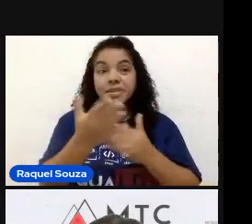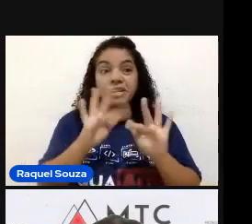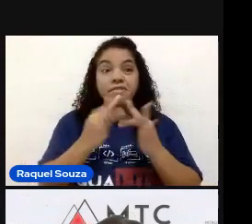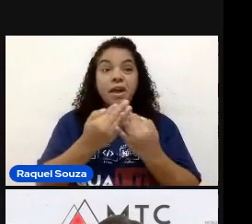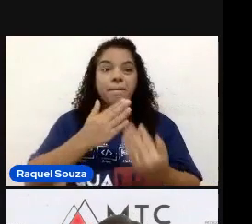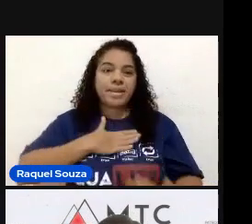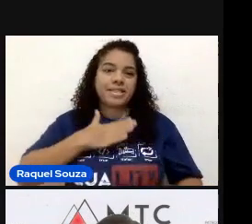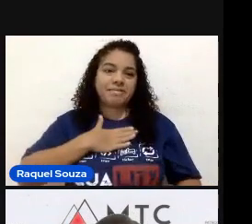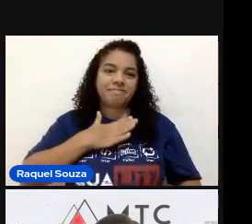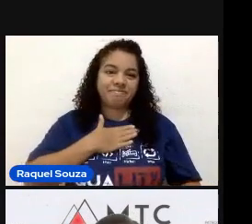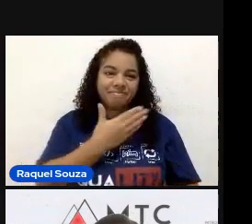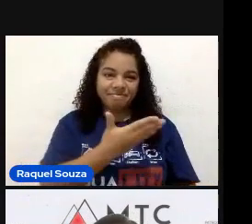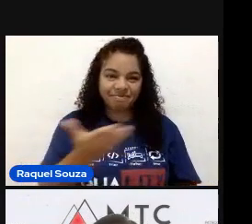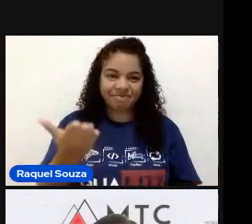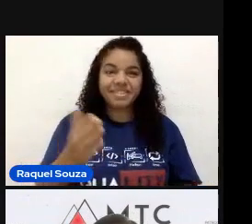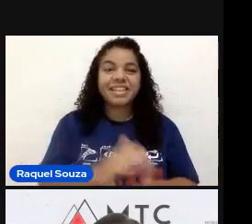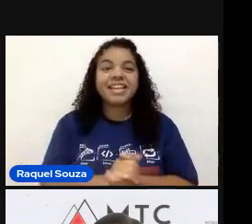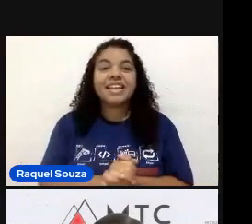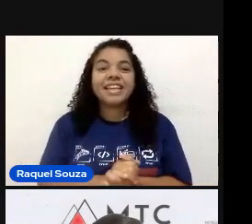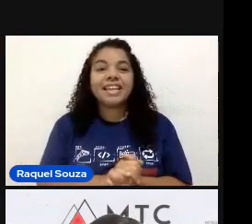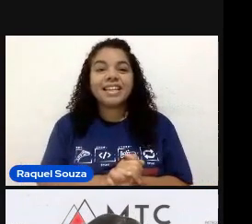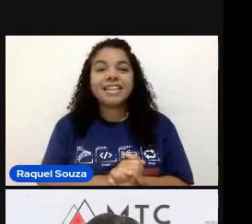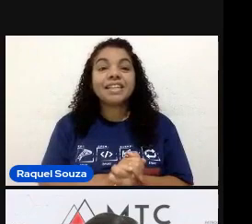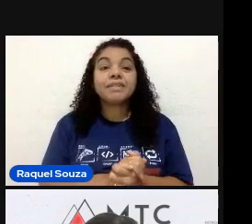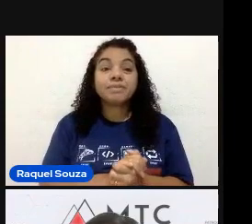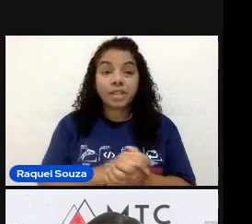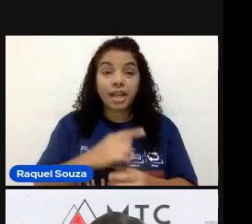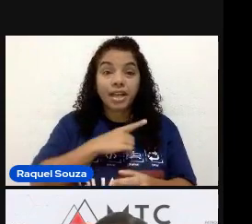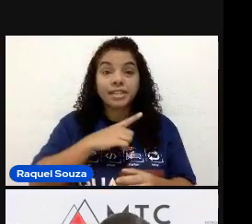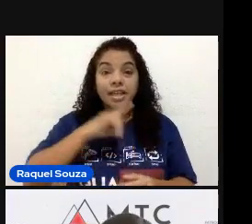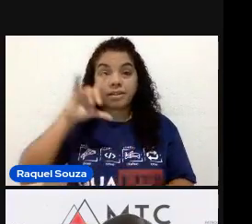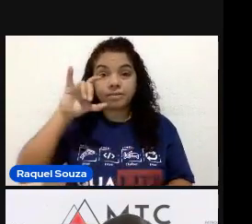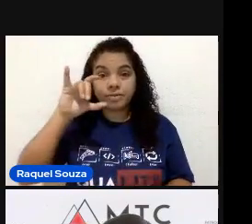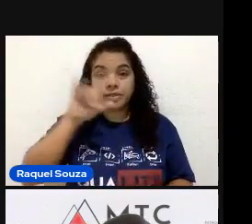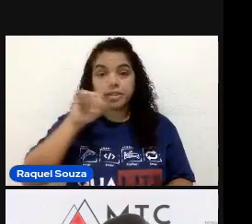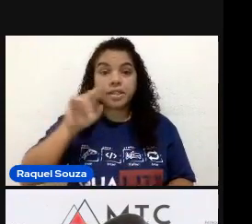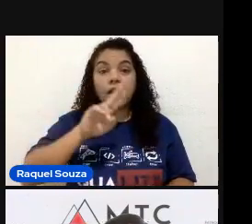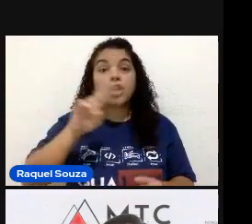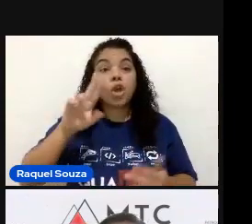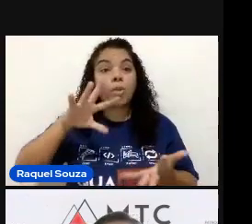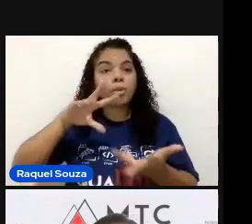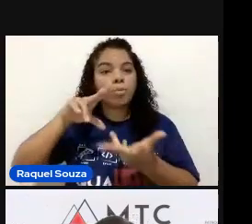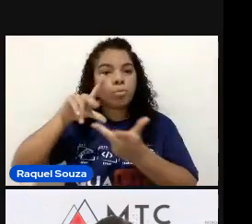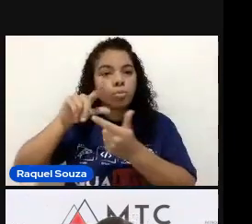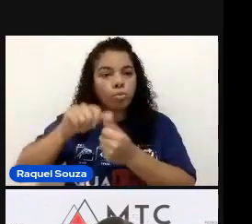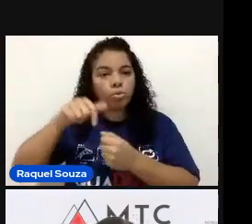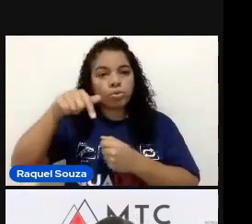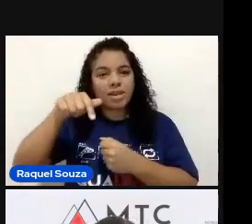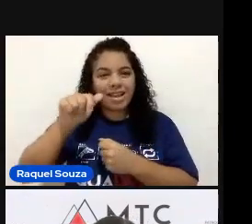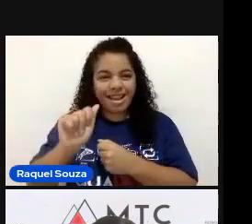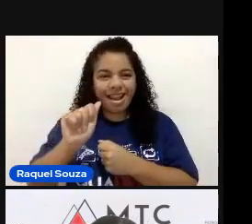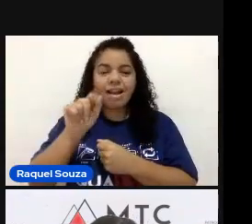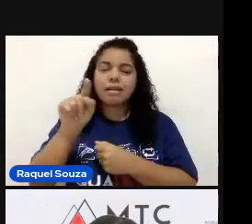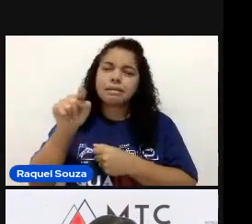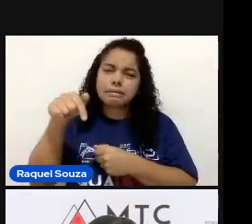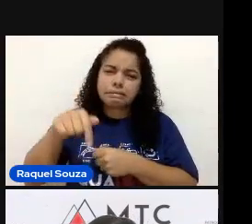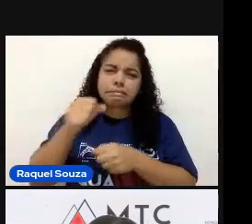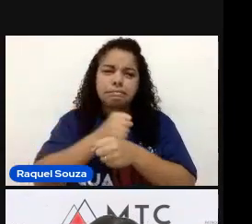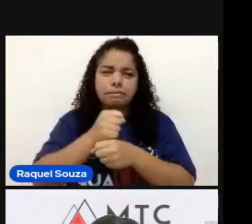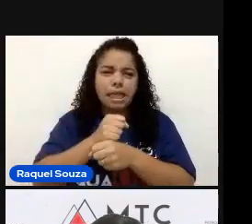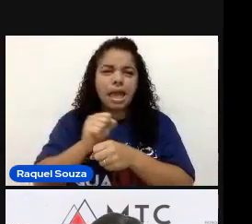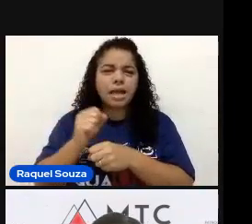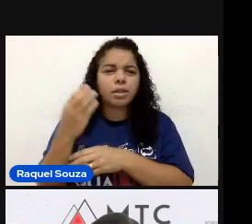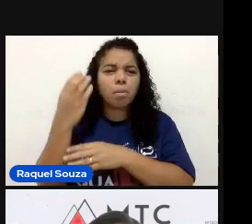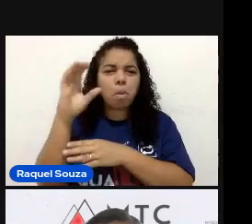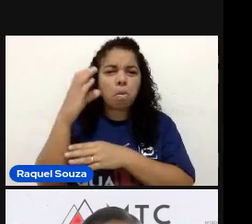família. Eu tenho um Instagram que se chama Mundo QA. Tá um pouquinho parado esse ano, porque eu